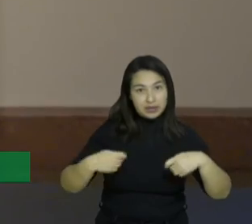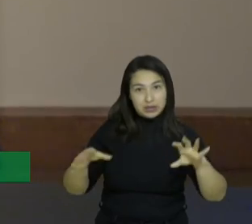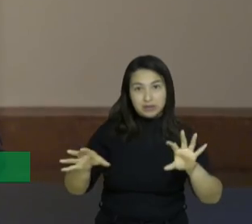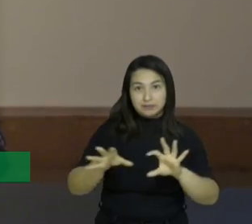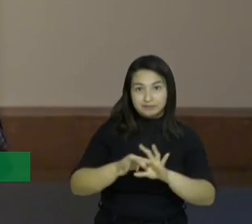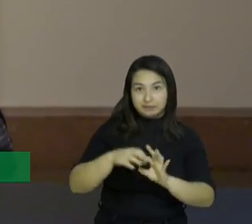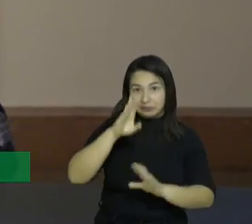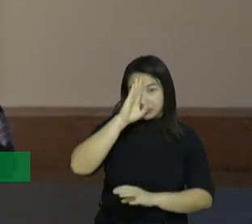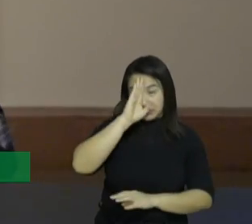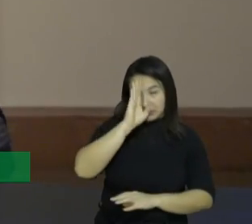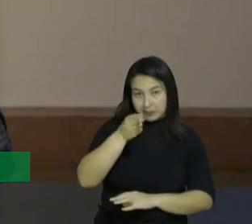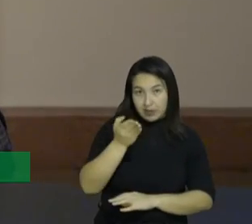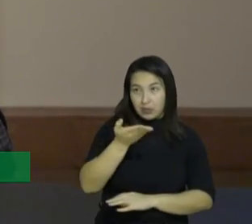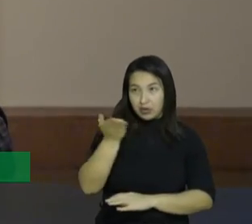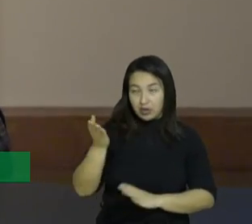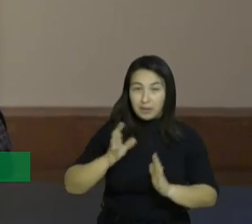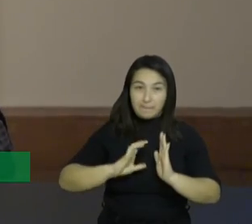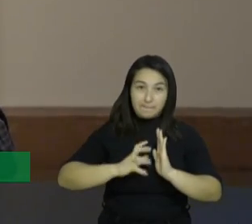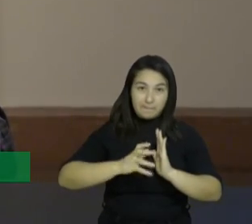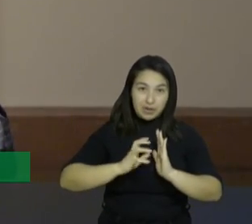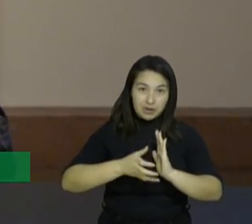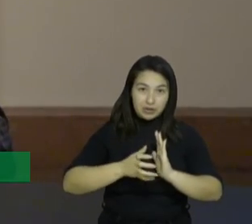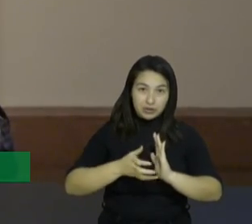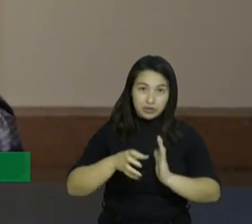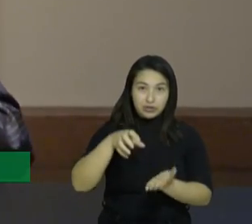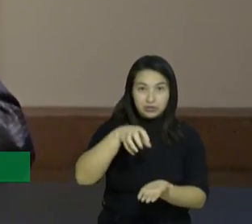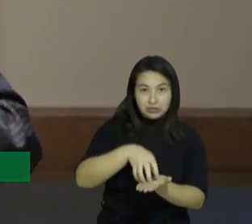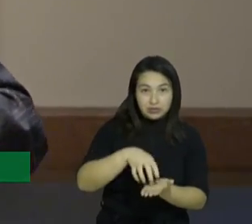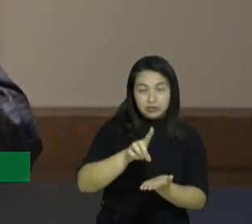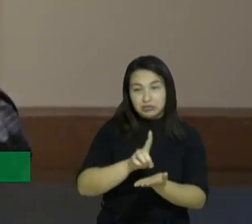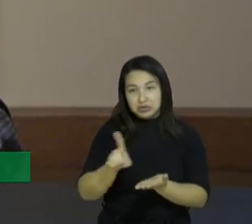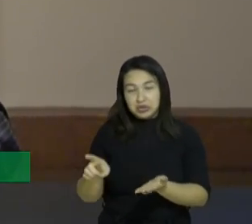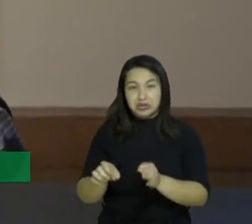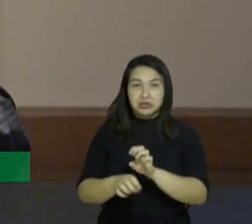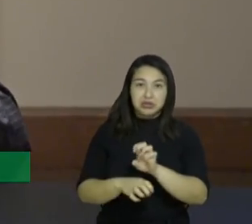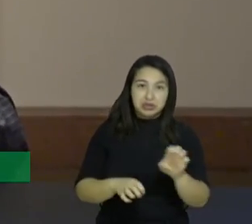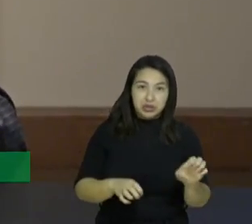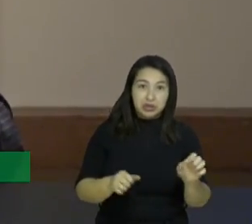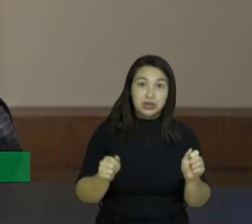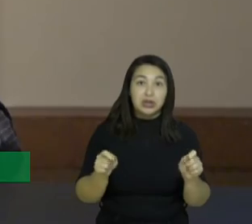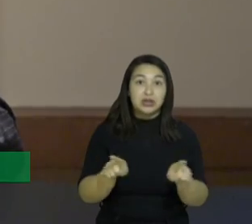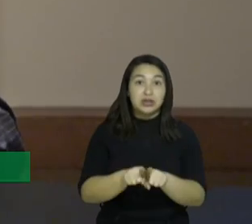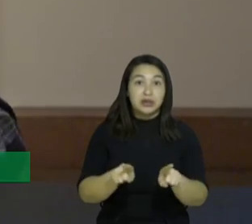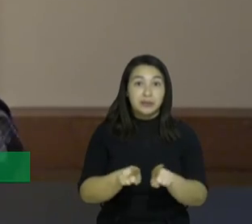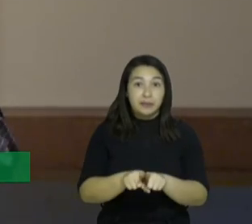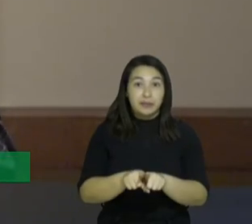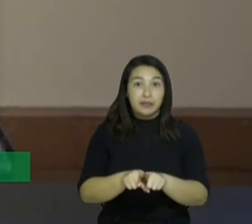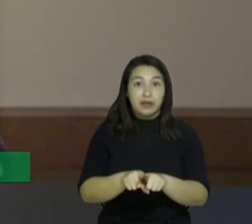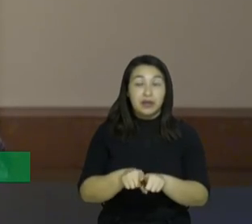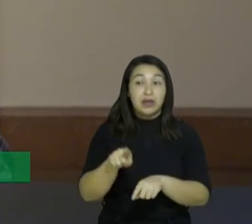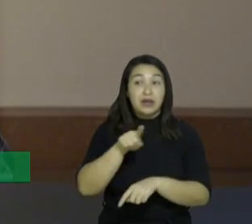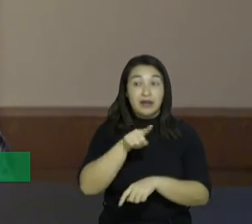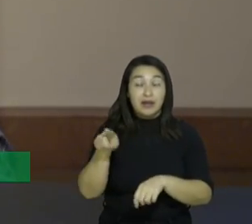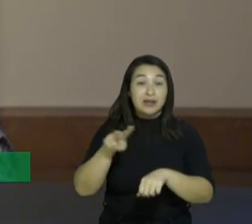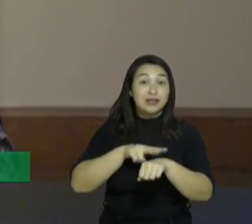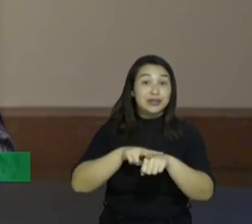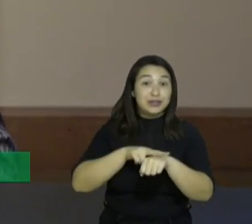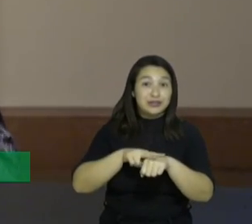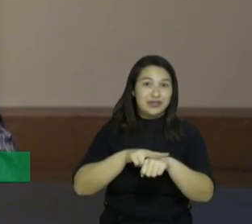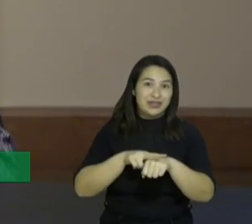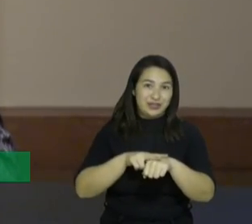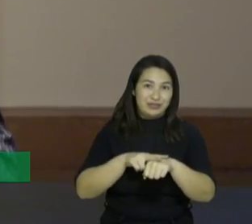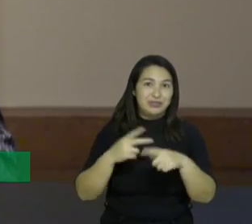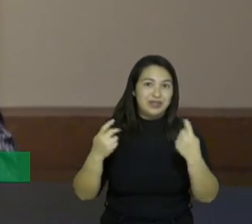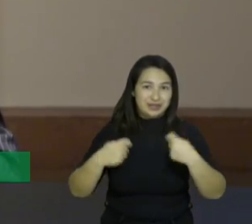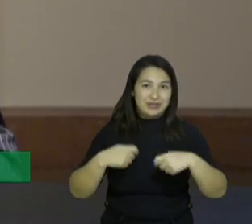principais partidos né o de os blocos de centro esquerda e centro direita com os liberais e sobretudo Os Verdes Então nesse sentido